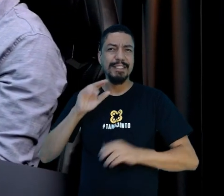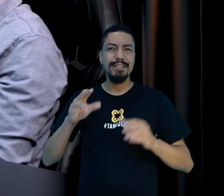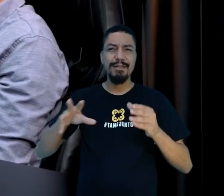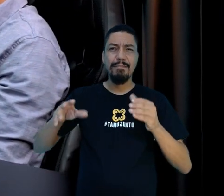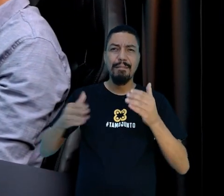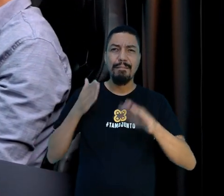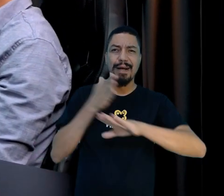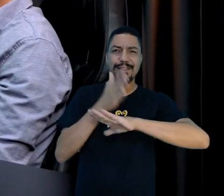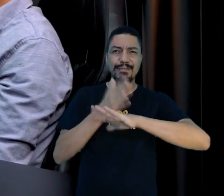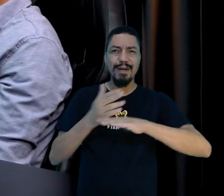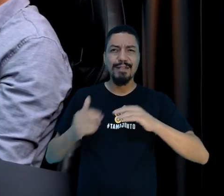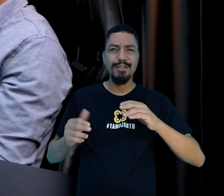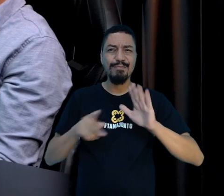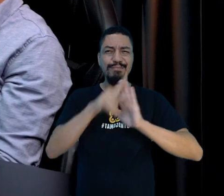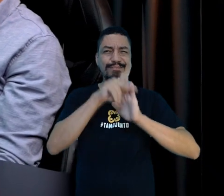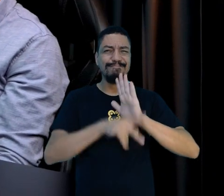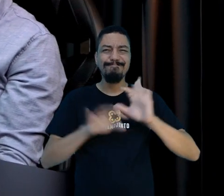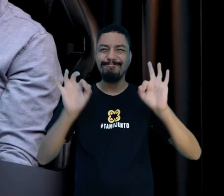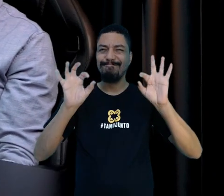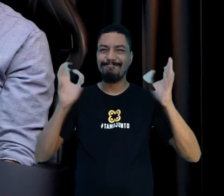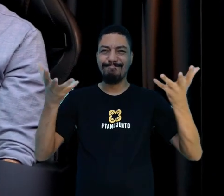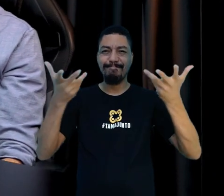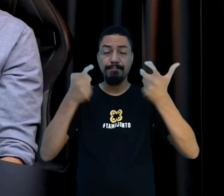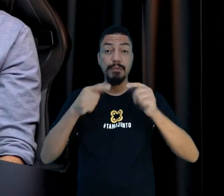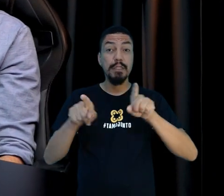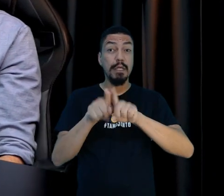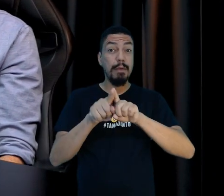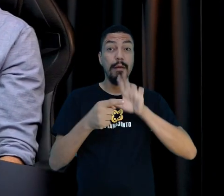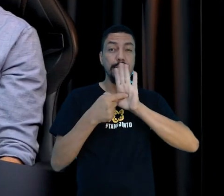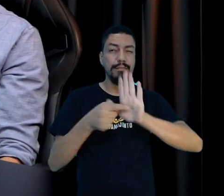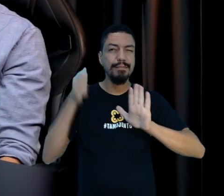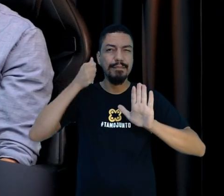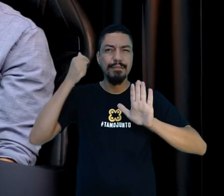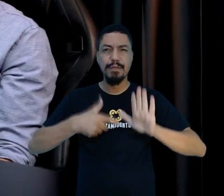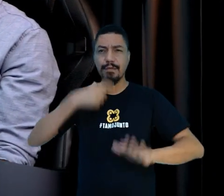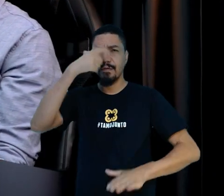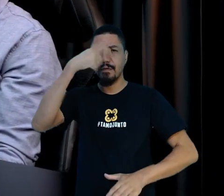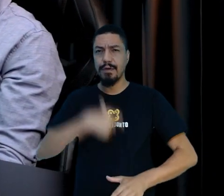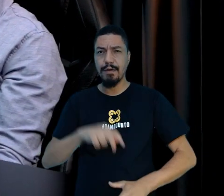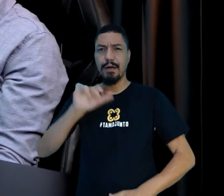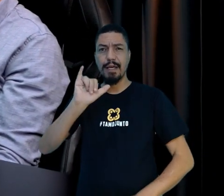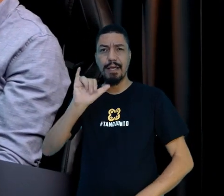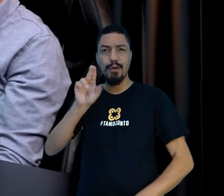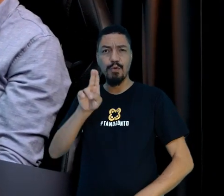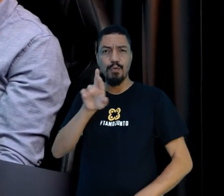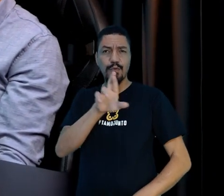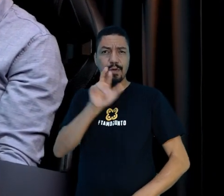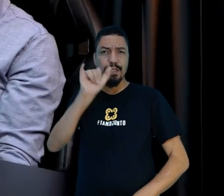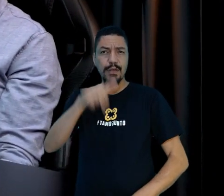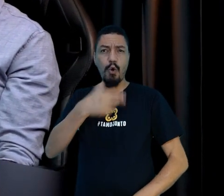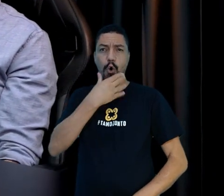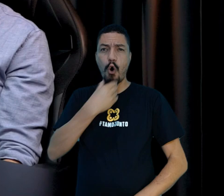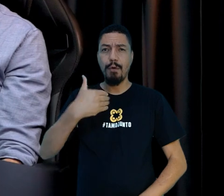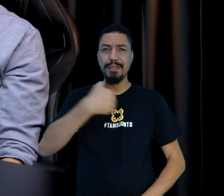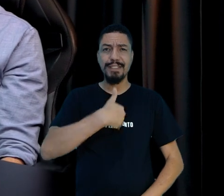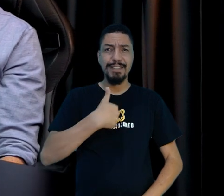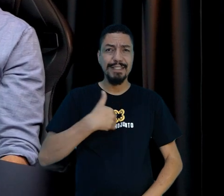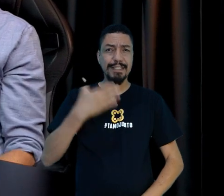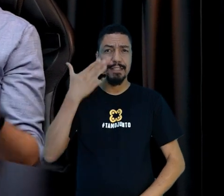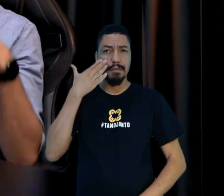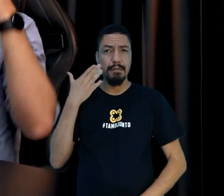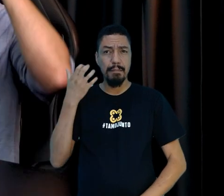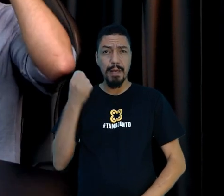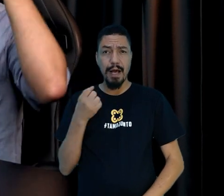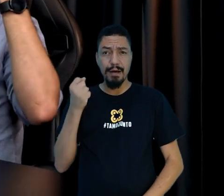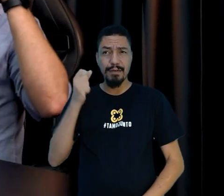projeto que é incrível. Bom, vou me autodescrever também. Meu nome é Yurin, eu sou um homem cis branco,